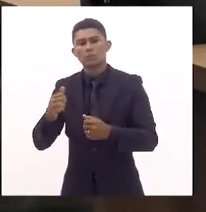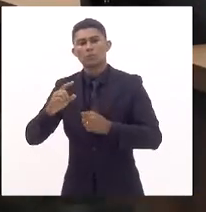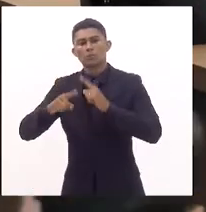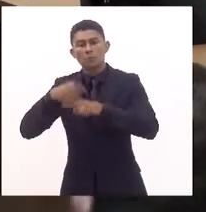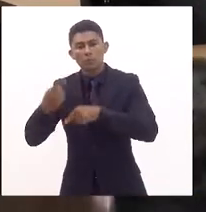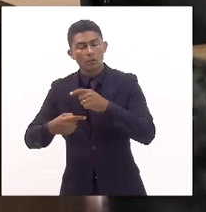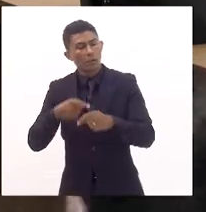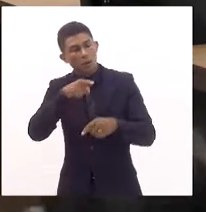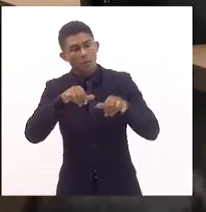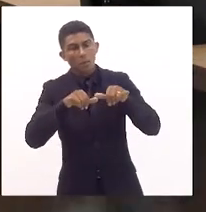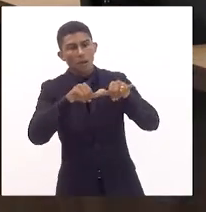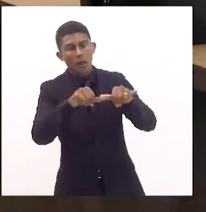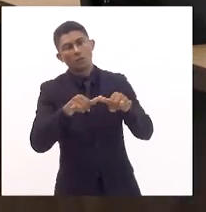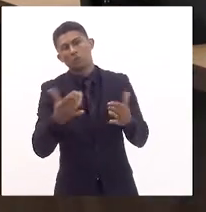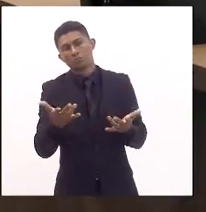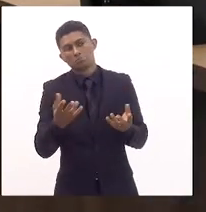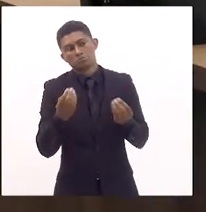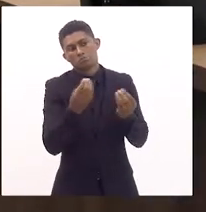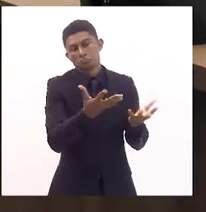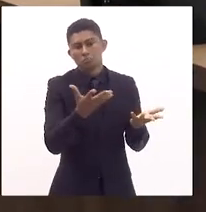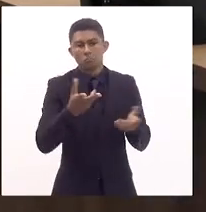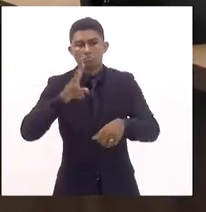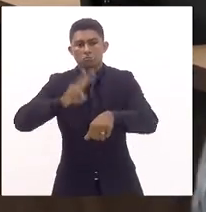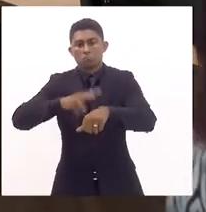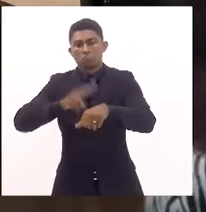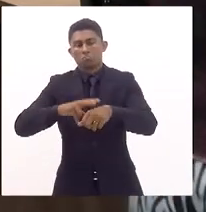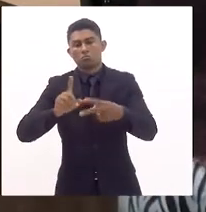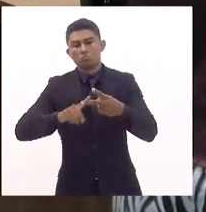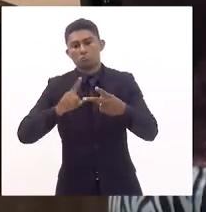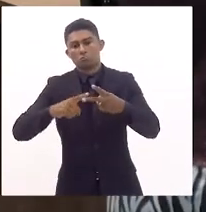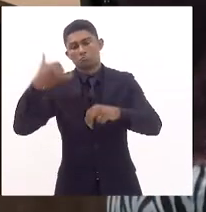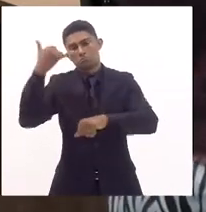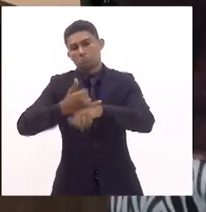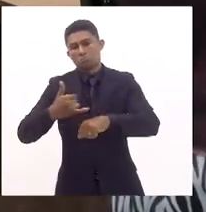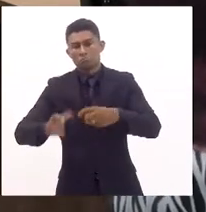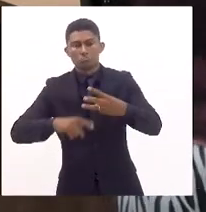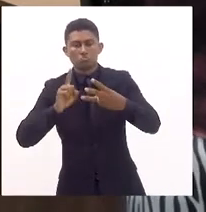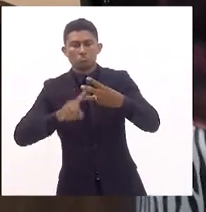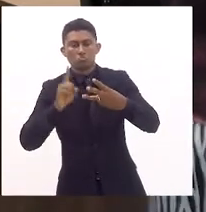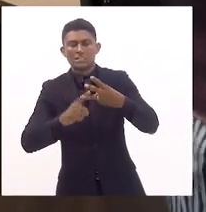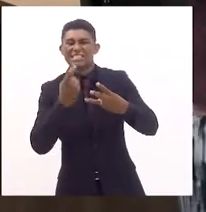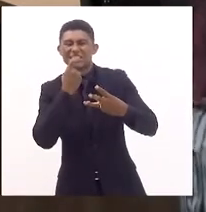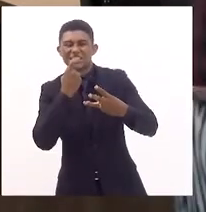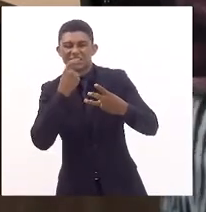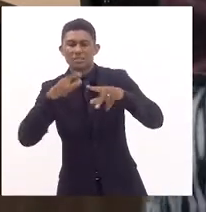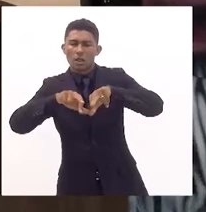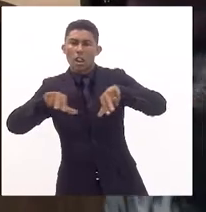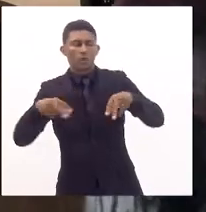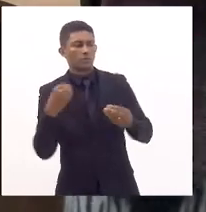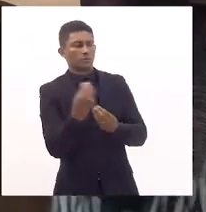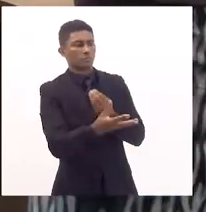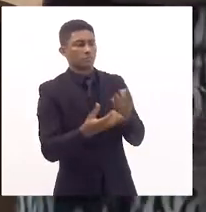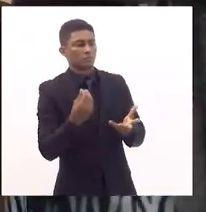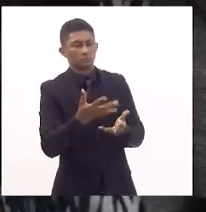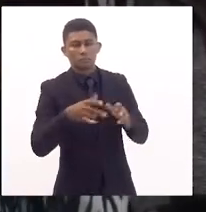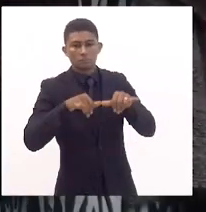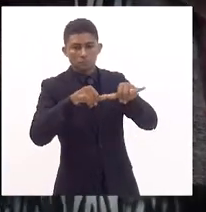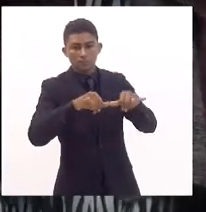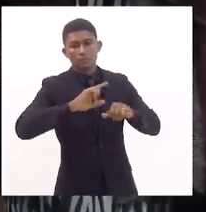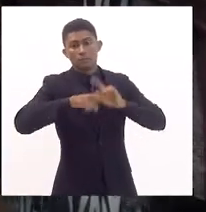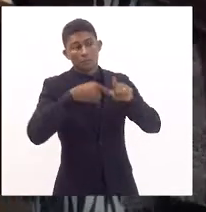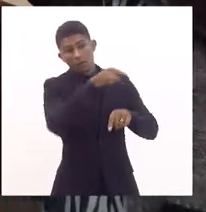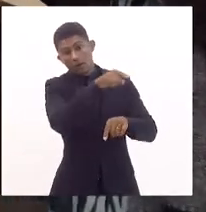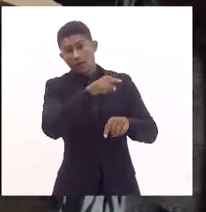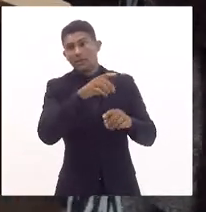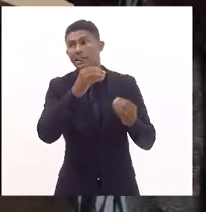lá o vidro, a lata, o plástico, isso é entregue para cooperativas de catadores.